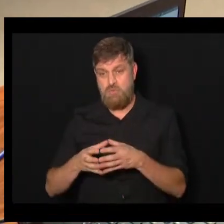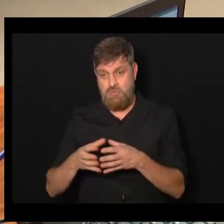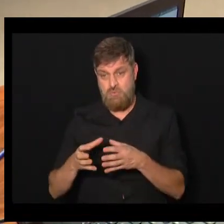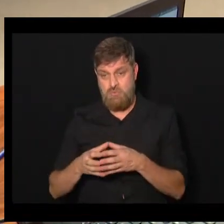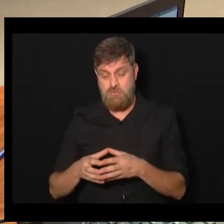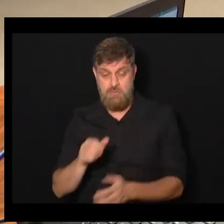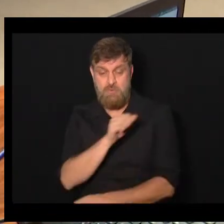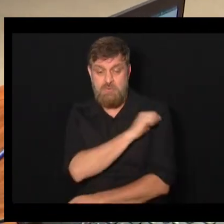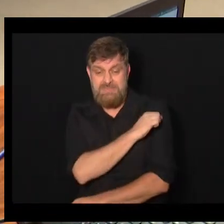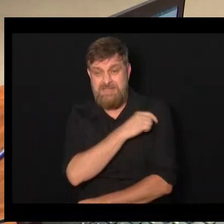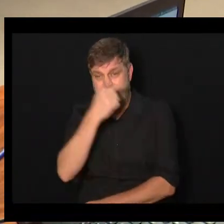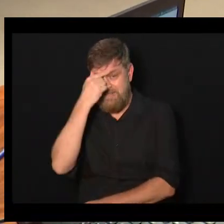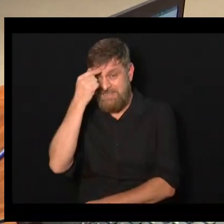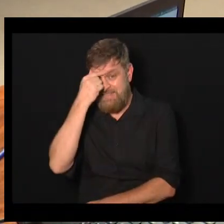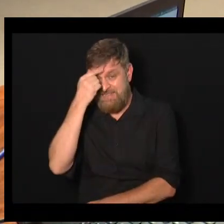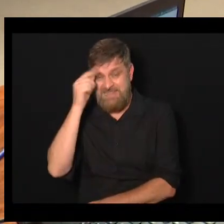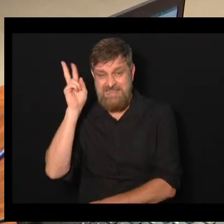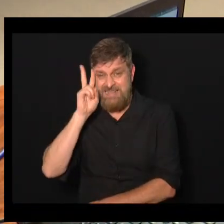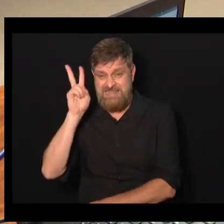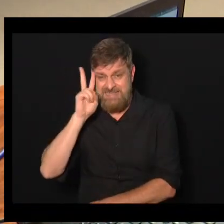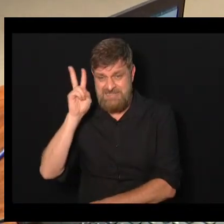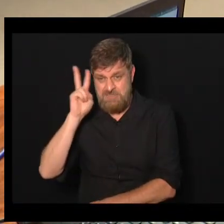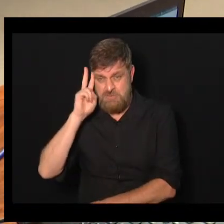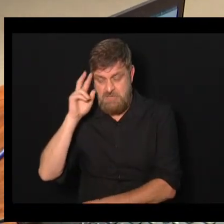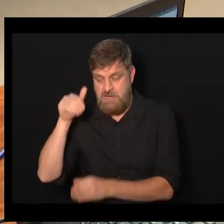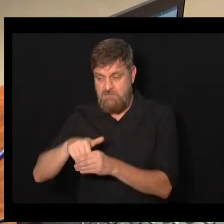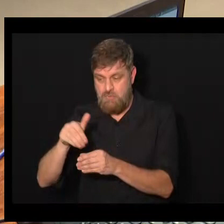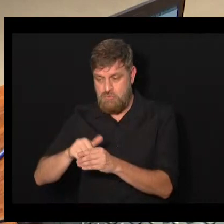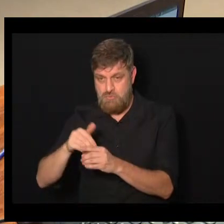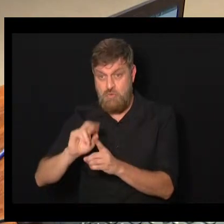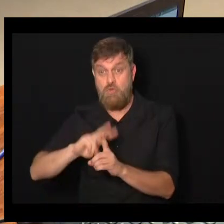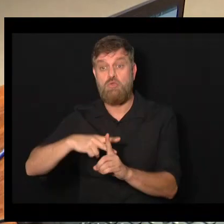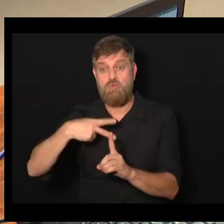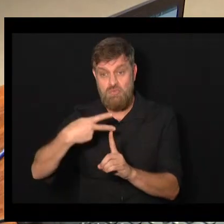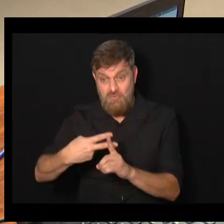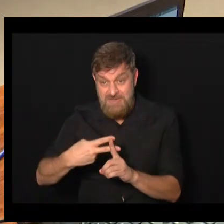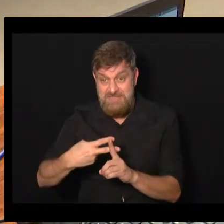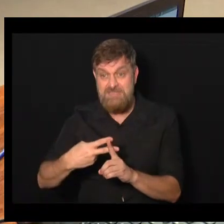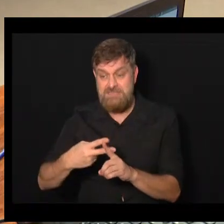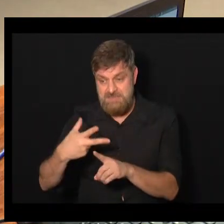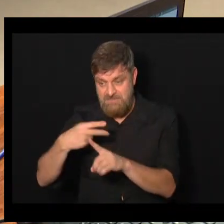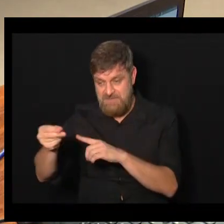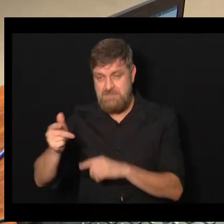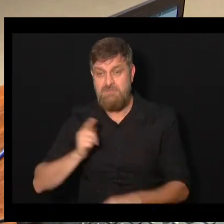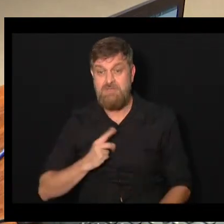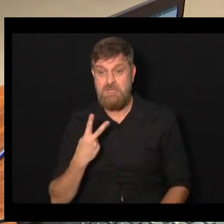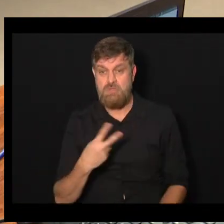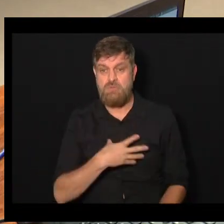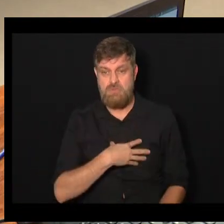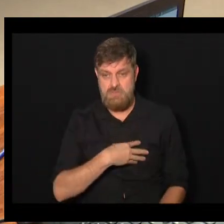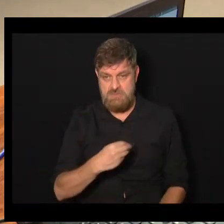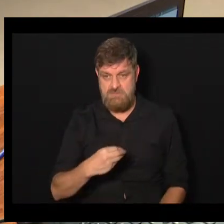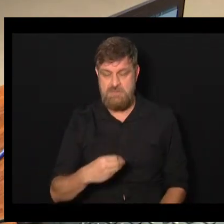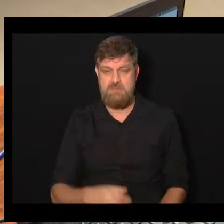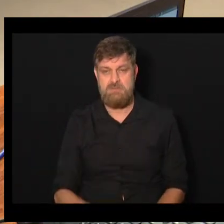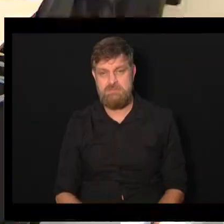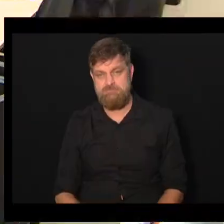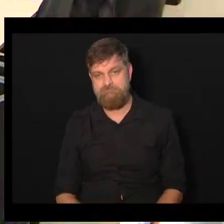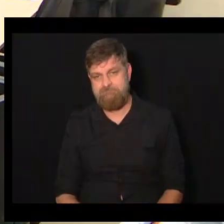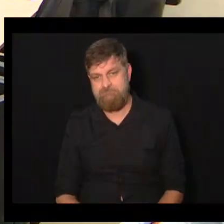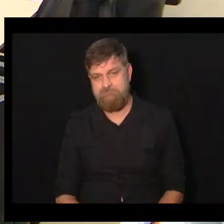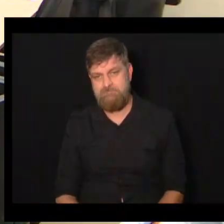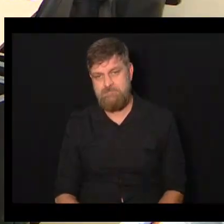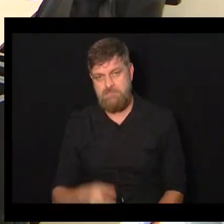e o único da história da faculdade a ser reeleito, deixando dois filhos, o Fábio e o Fernando.